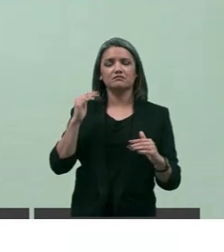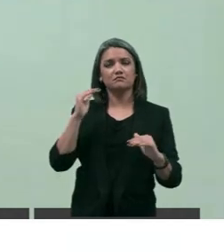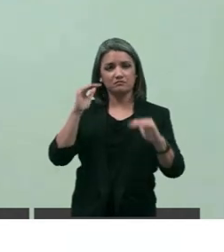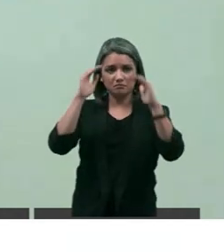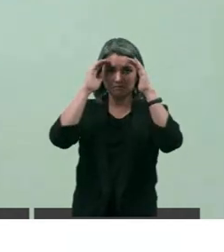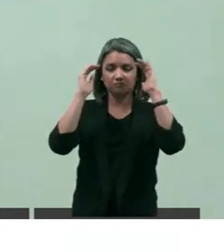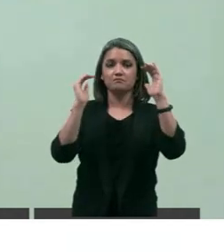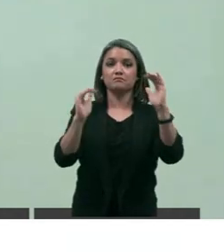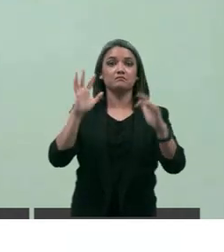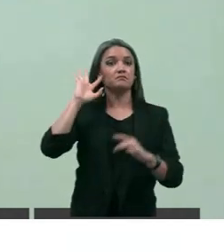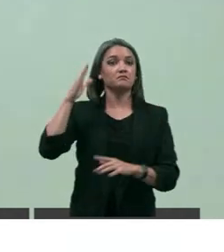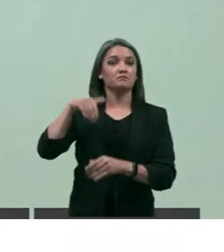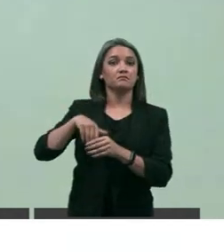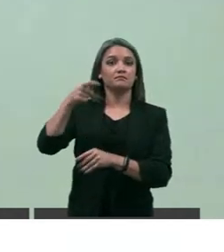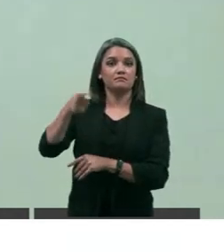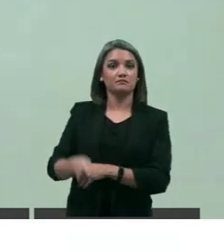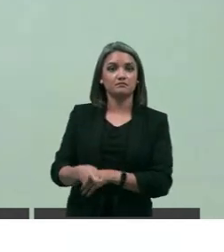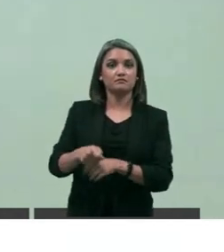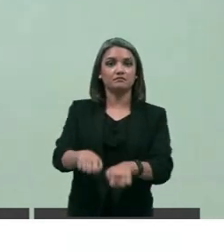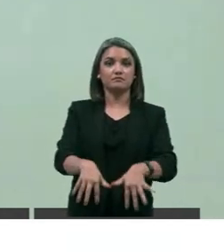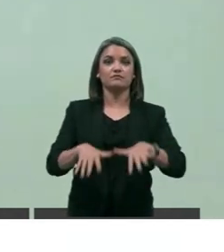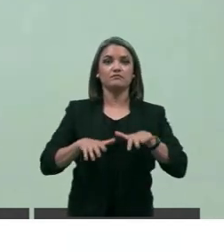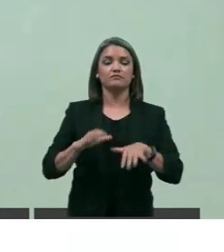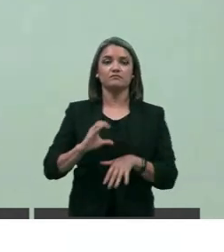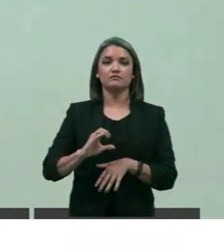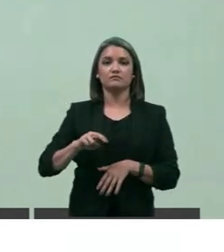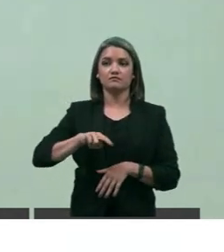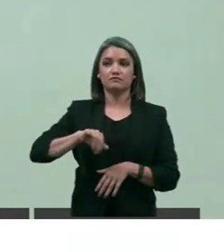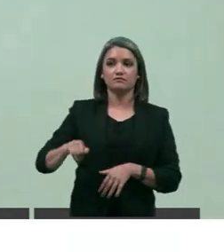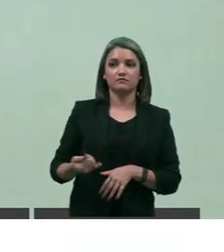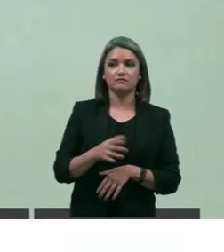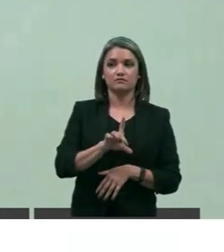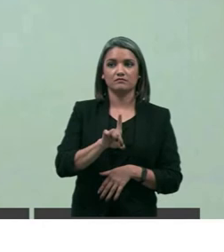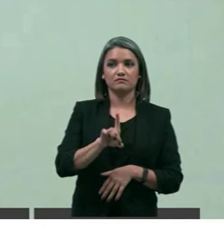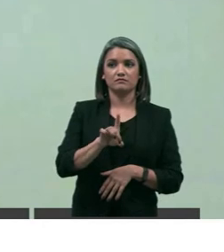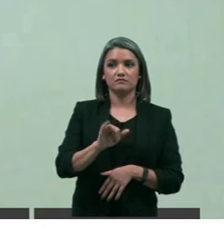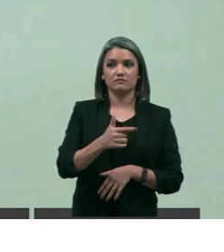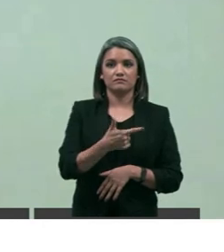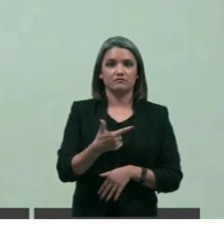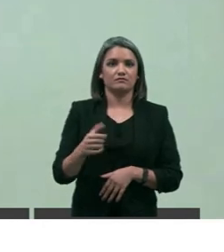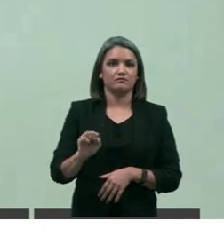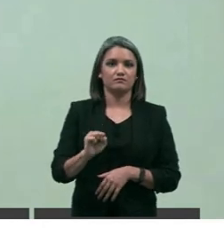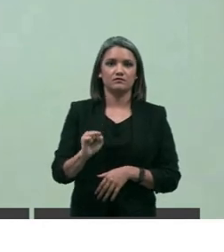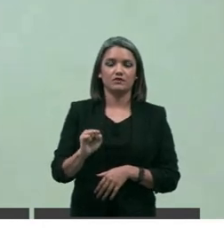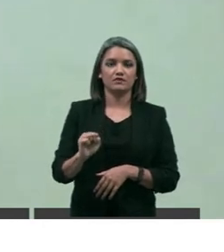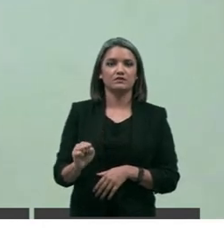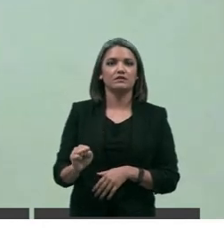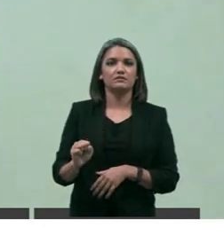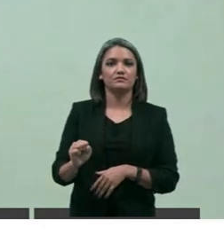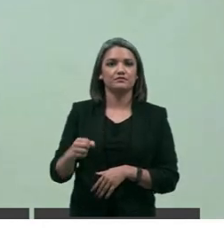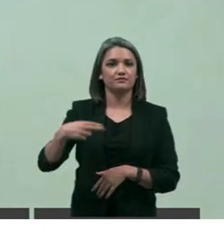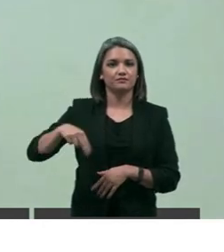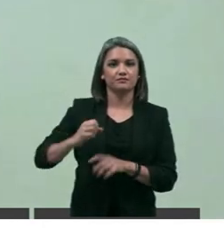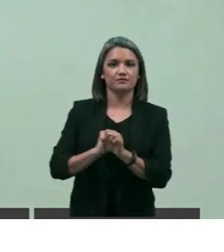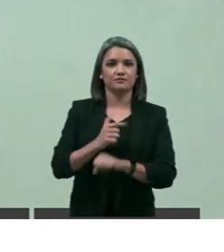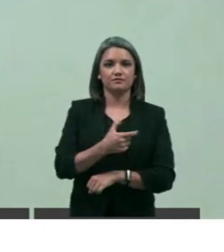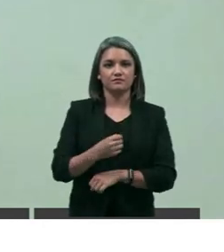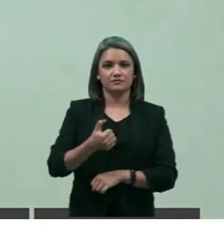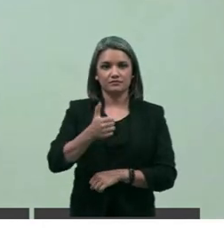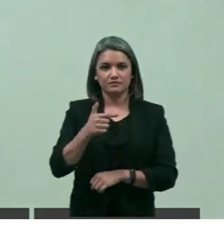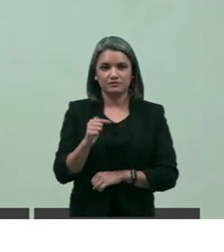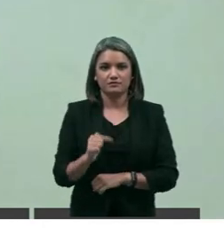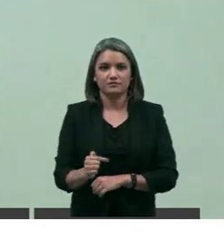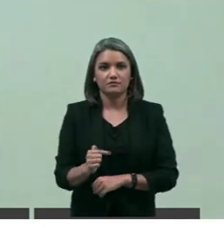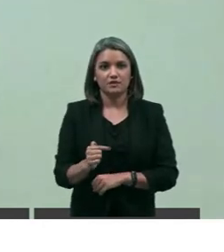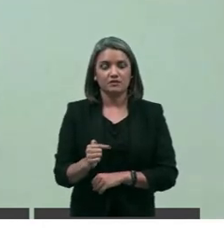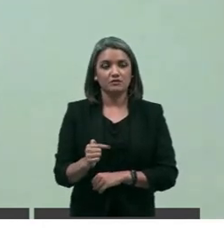acórdão proferido pelo plenário do Conselho Nacional de Justiça em 28/11/2017, que analisou a legalidade da portaria